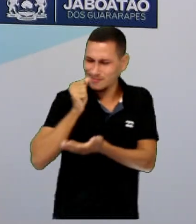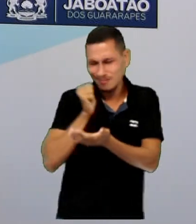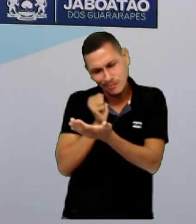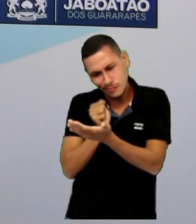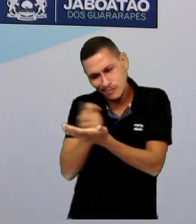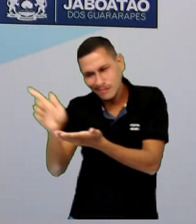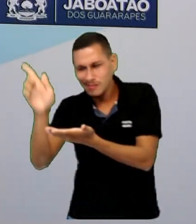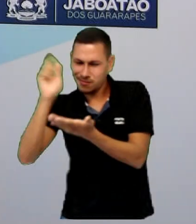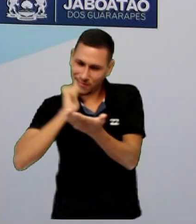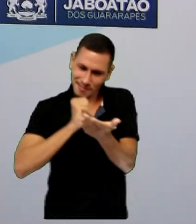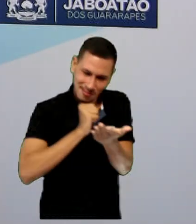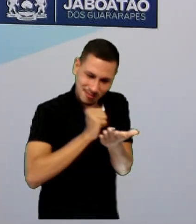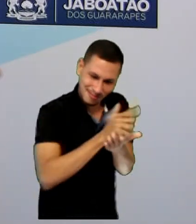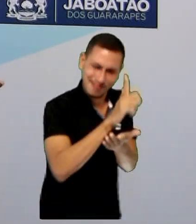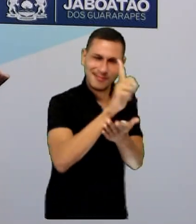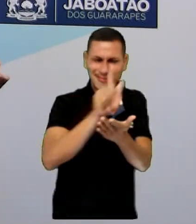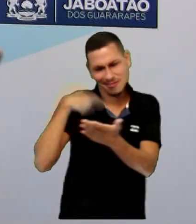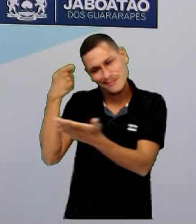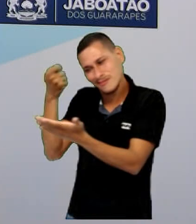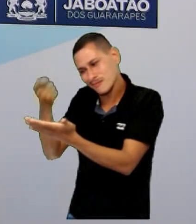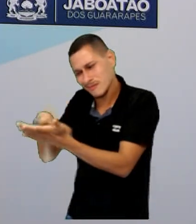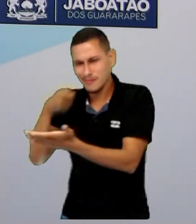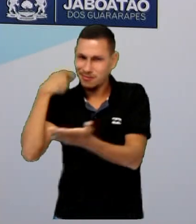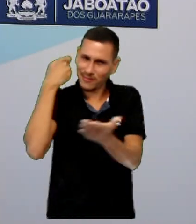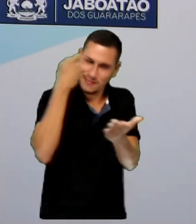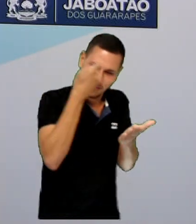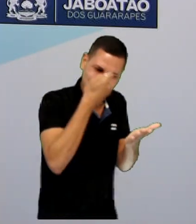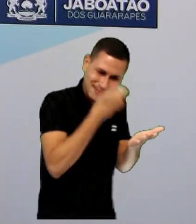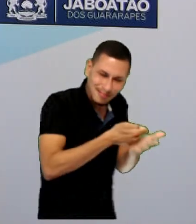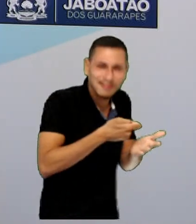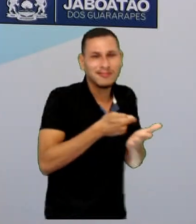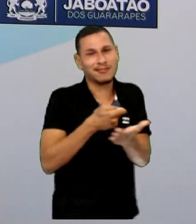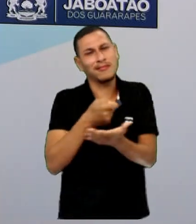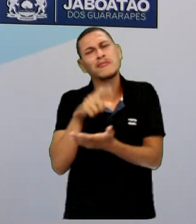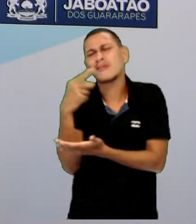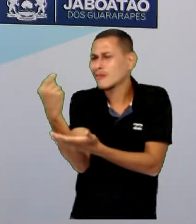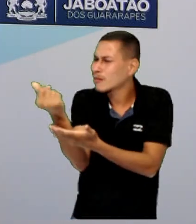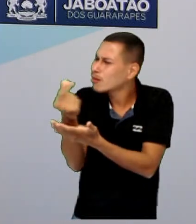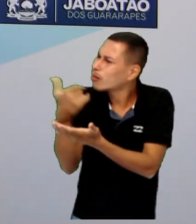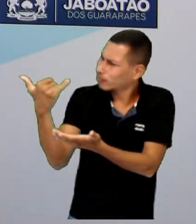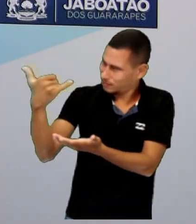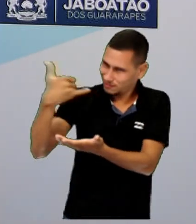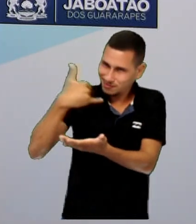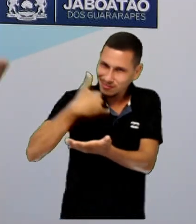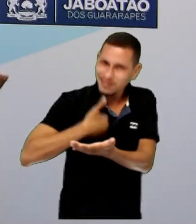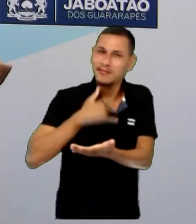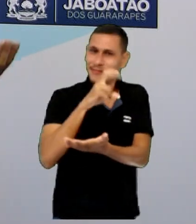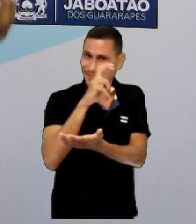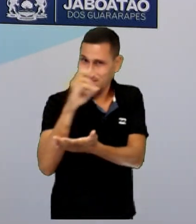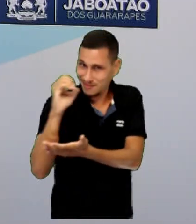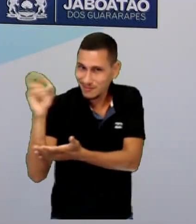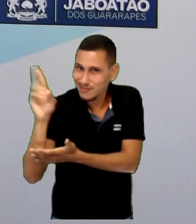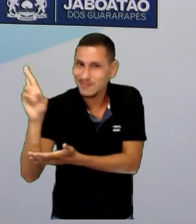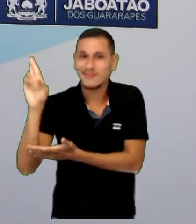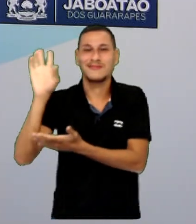fui, compraste, comprei, pagaste, paguei. Me diz quanto foi,